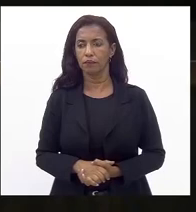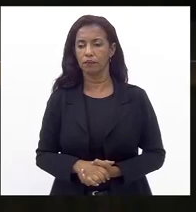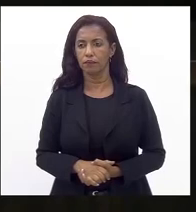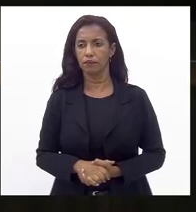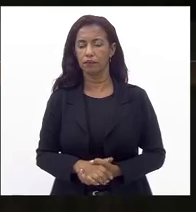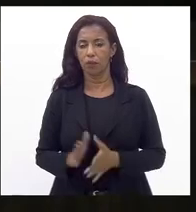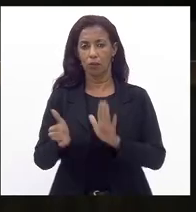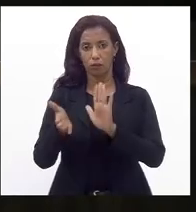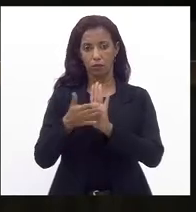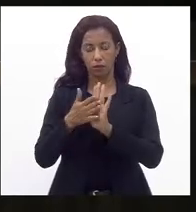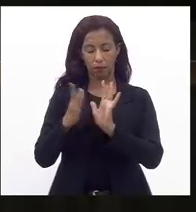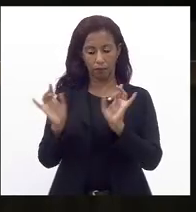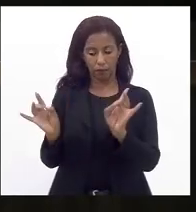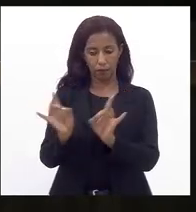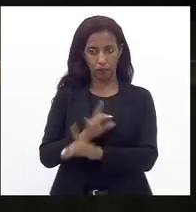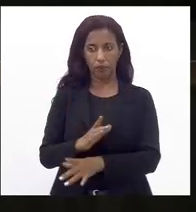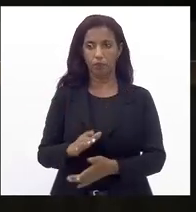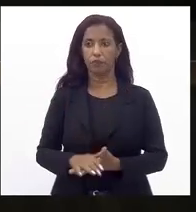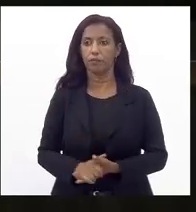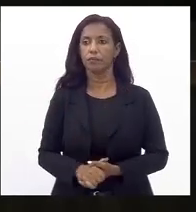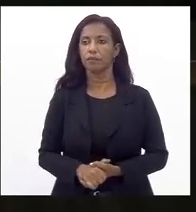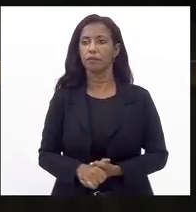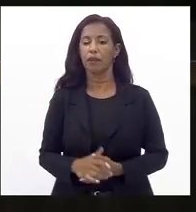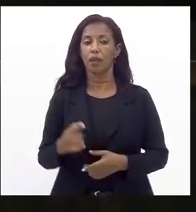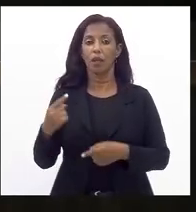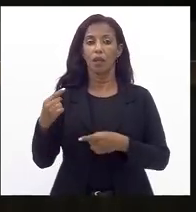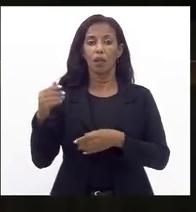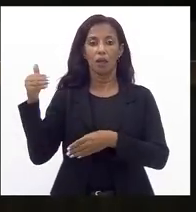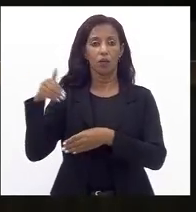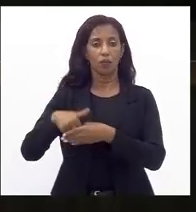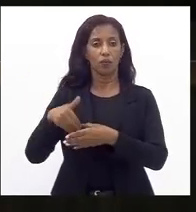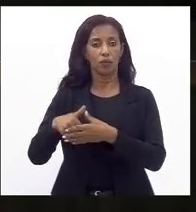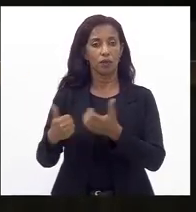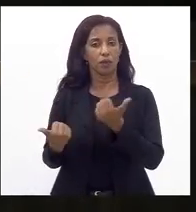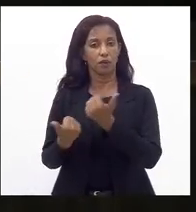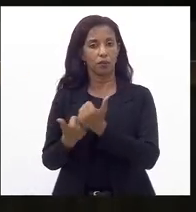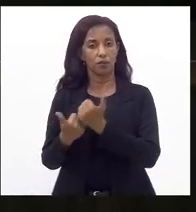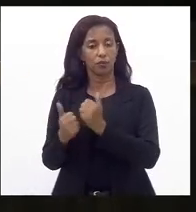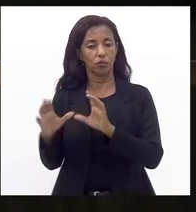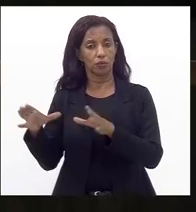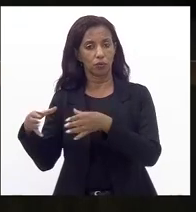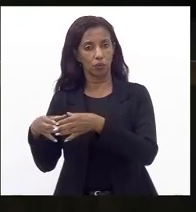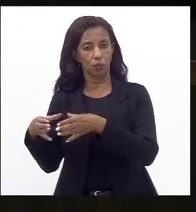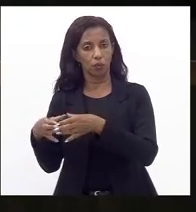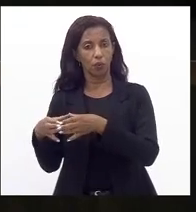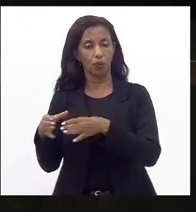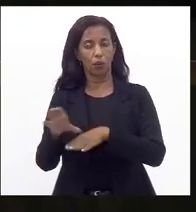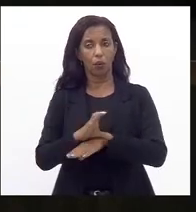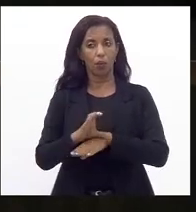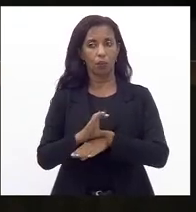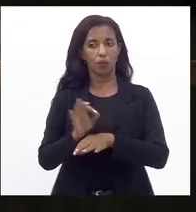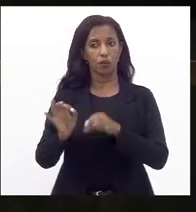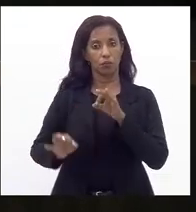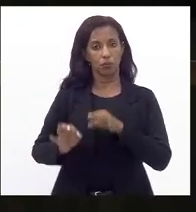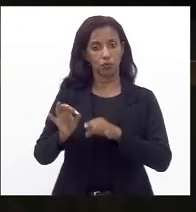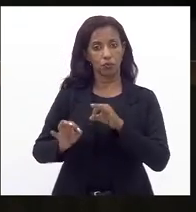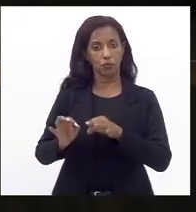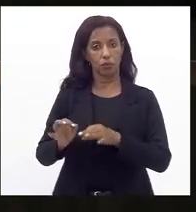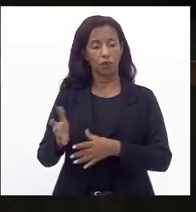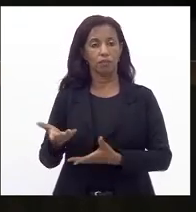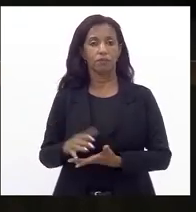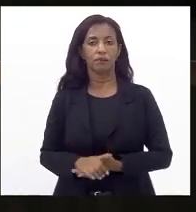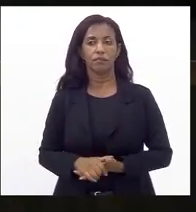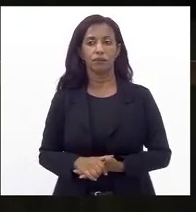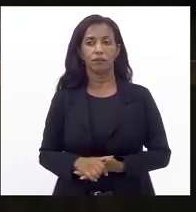e com os pareceres emitidos em votação substitutivo da comissão de concessão Justiça salvo o